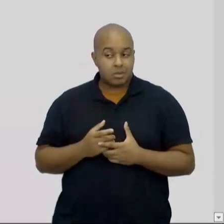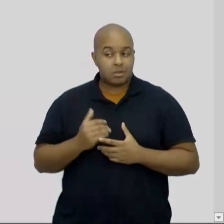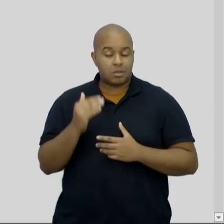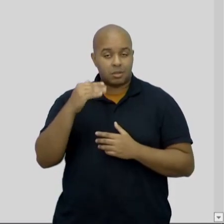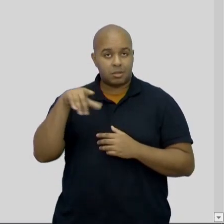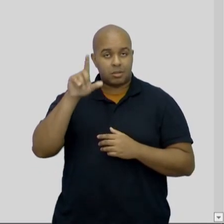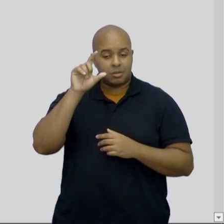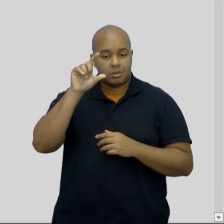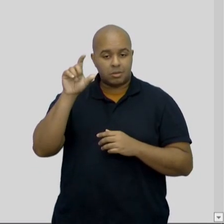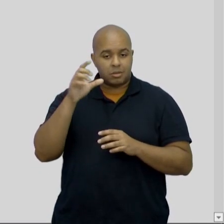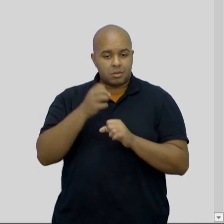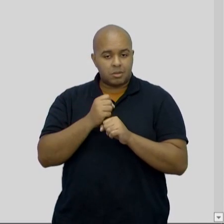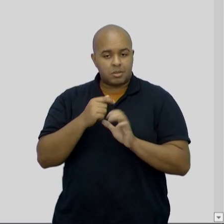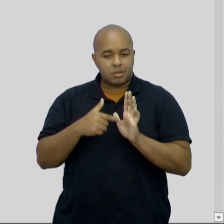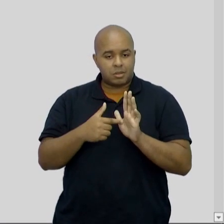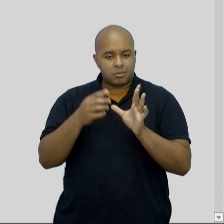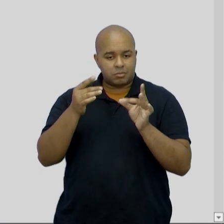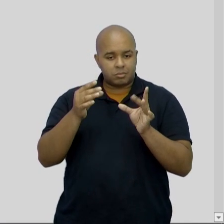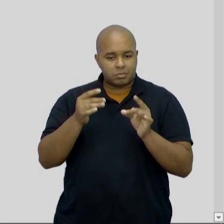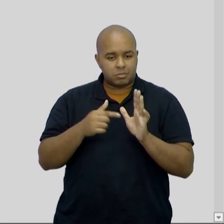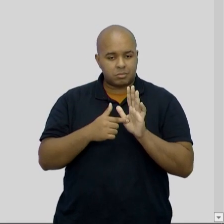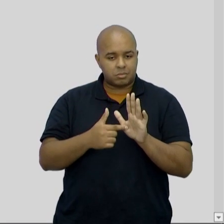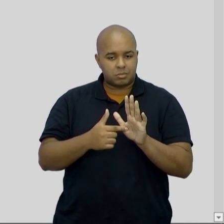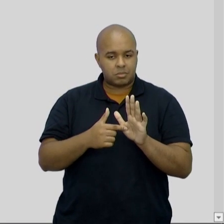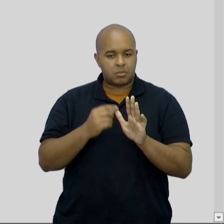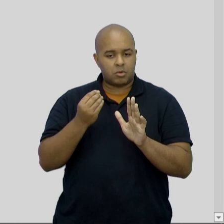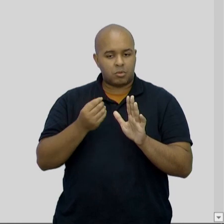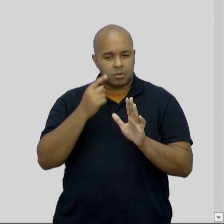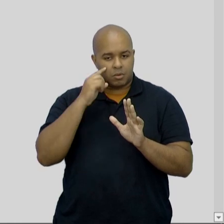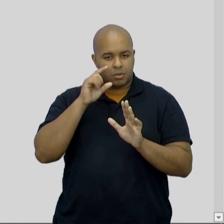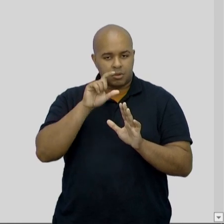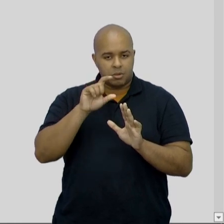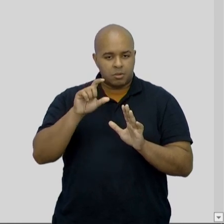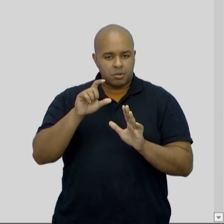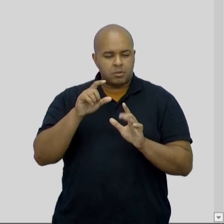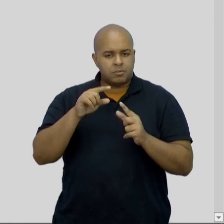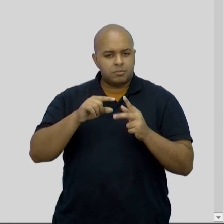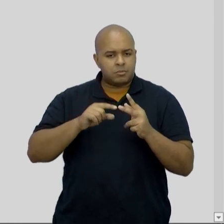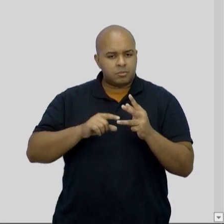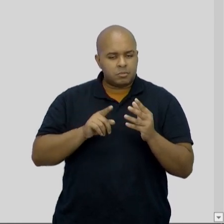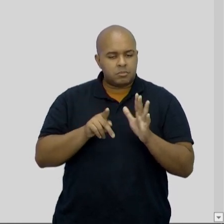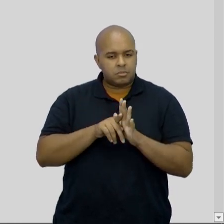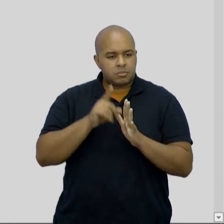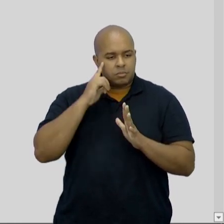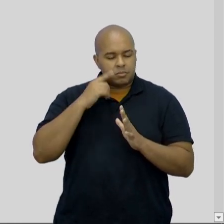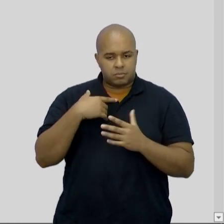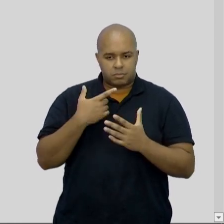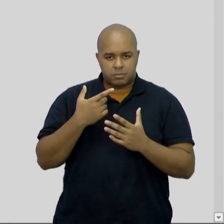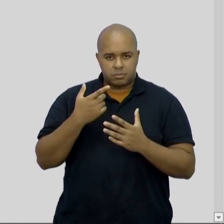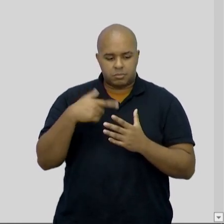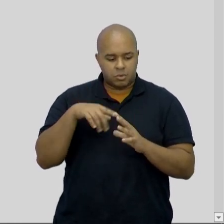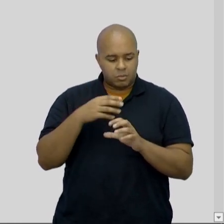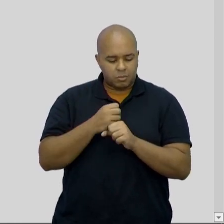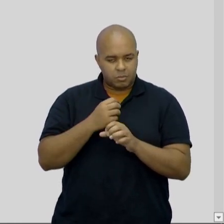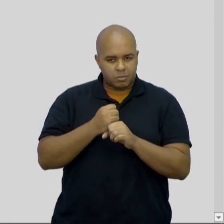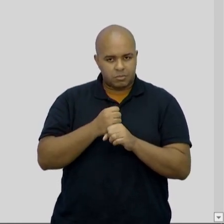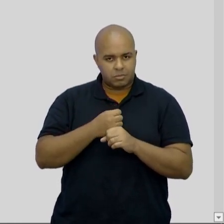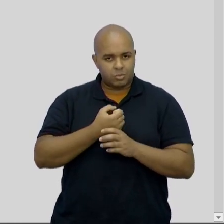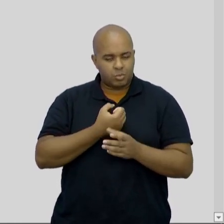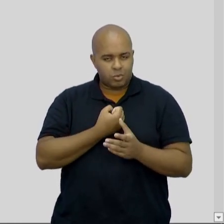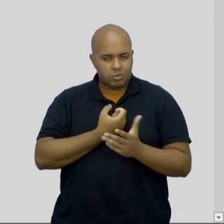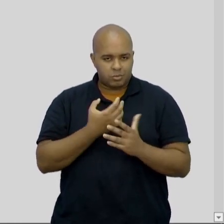em cima já estava indicando aqui a questão dos